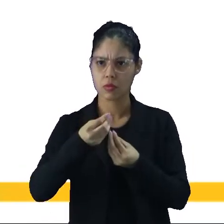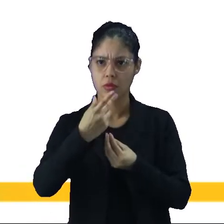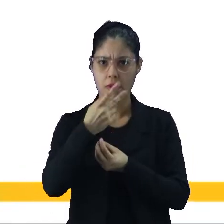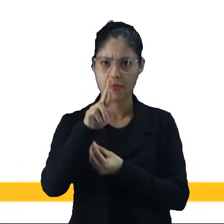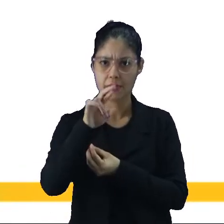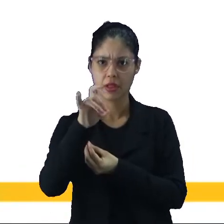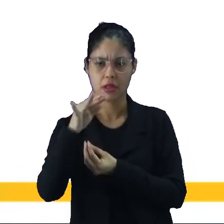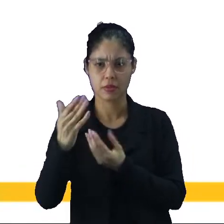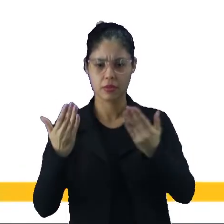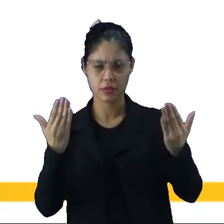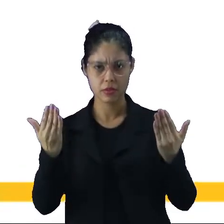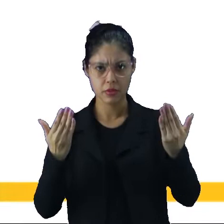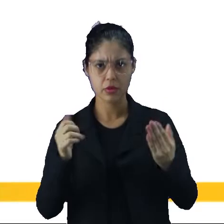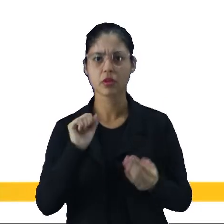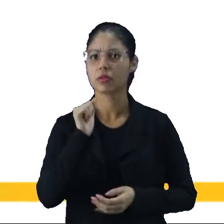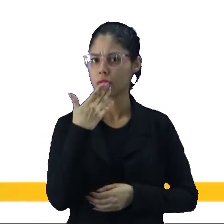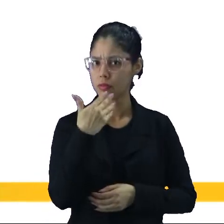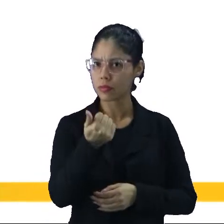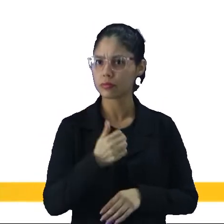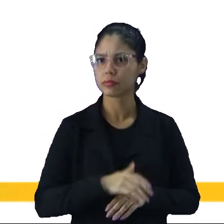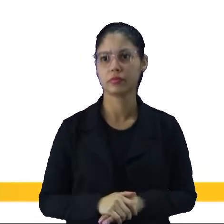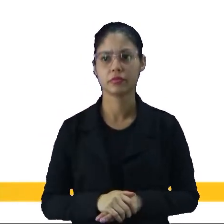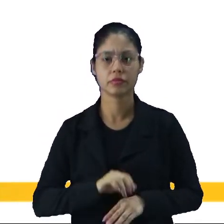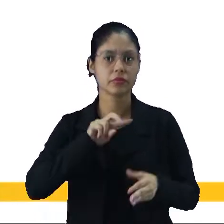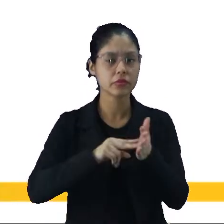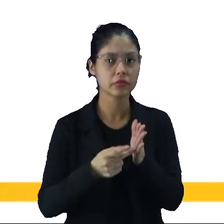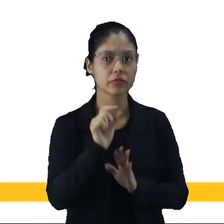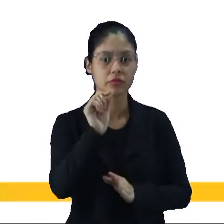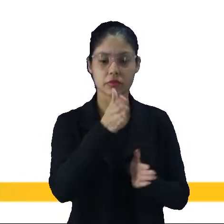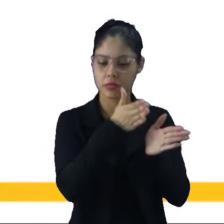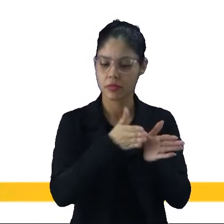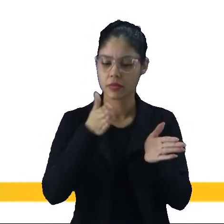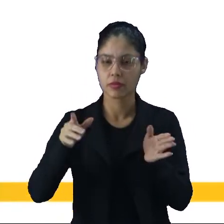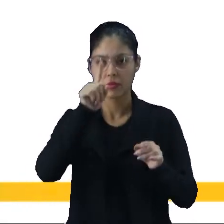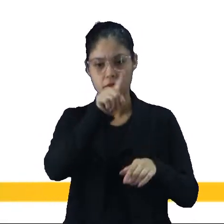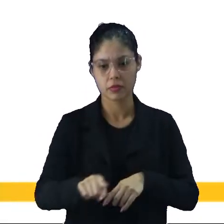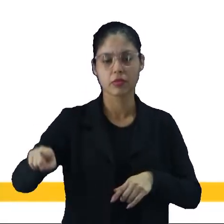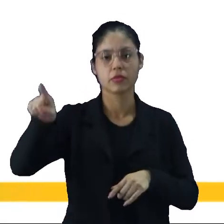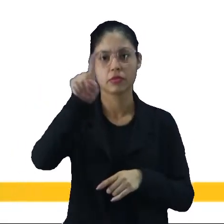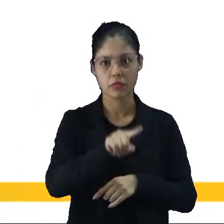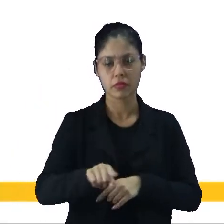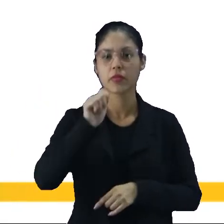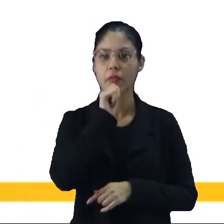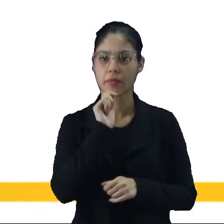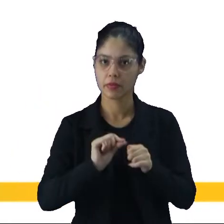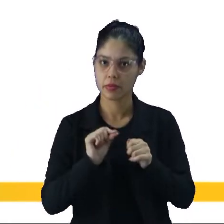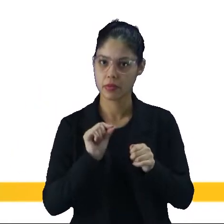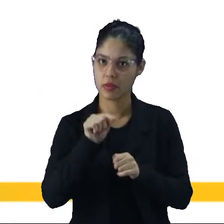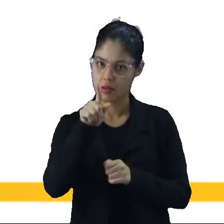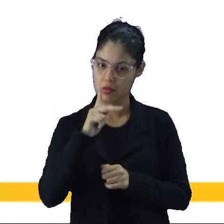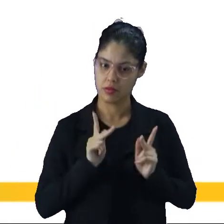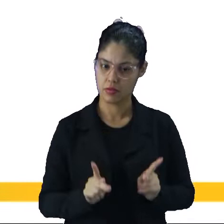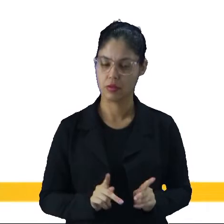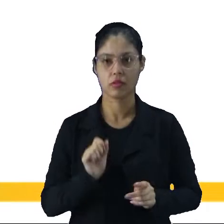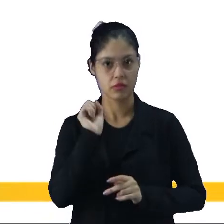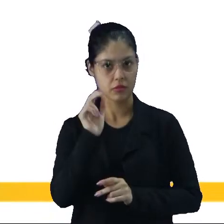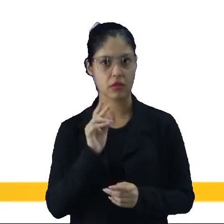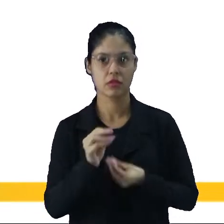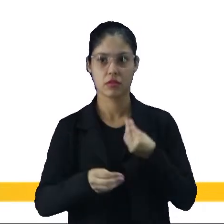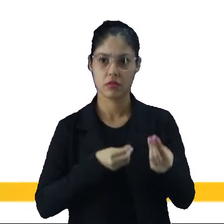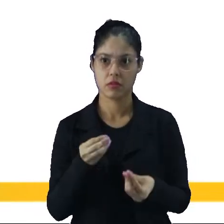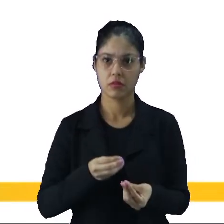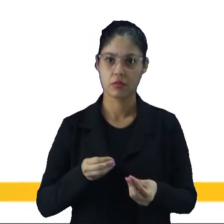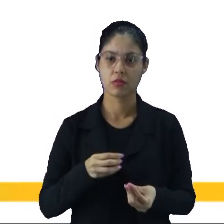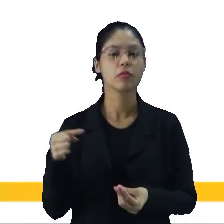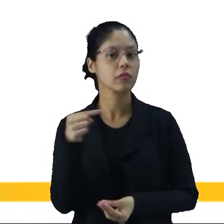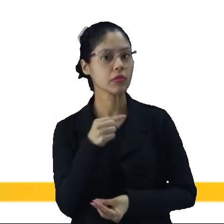parábola, tá? Ó. Beleza? Então, isso quer dizer que cada volta no ciclo, ela vai fazer e ter esse comportamento, ó, tanto para o